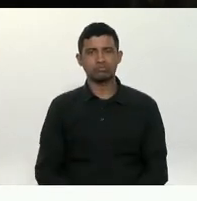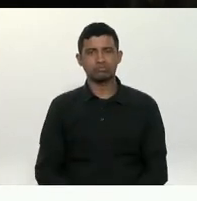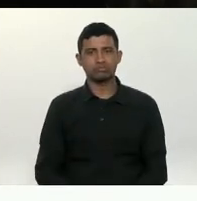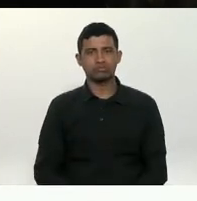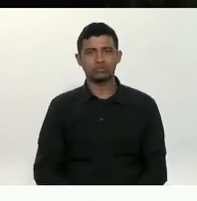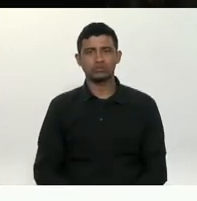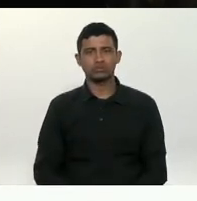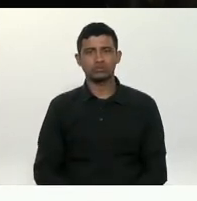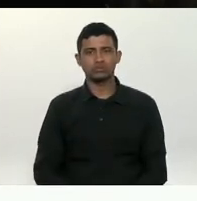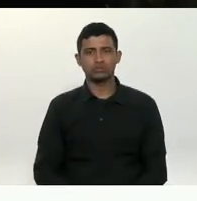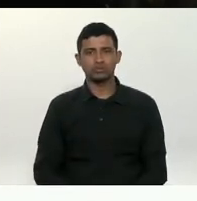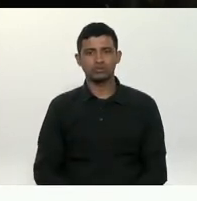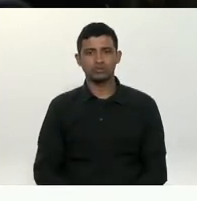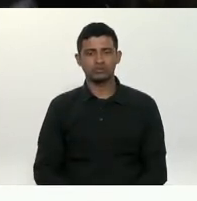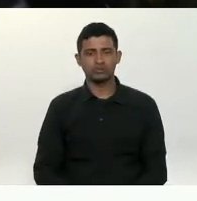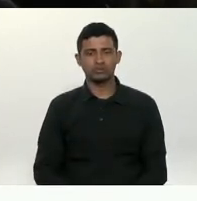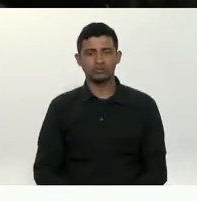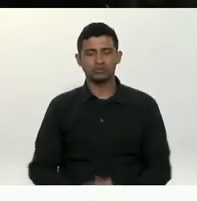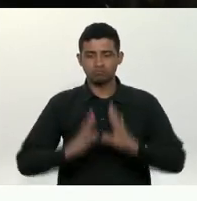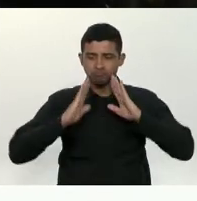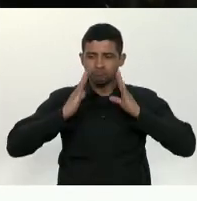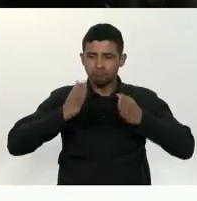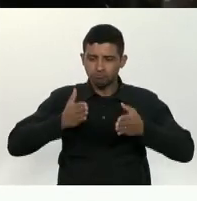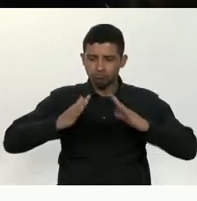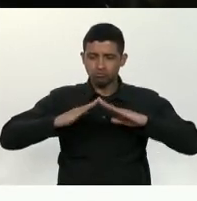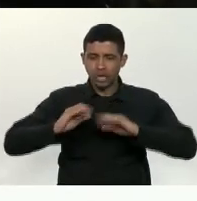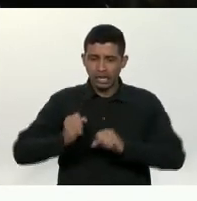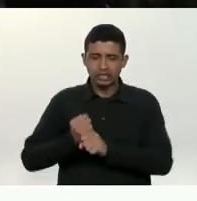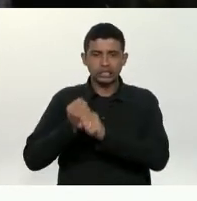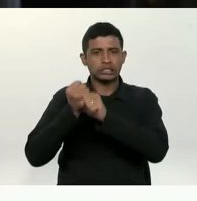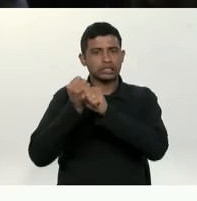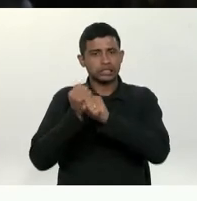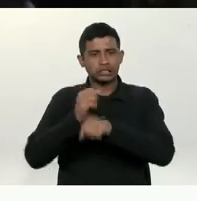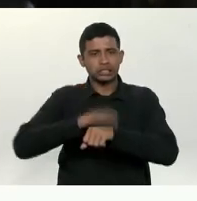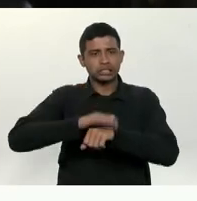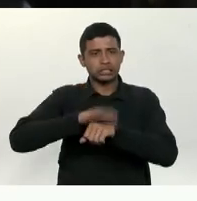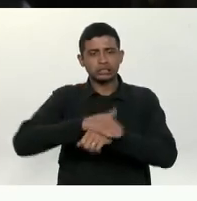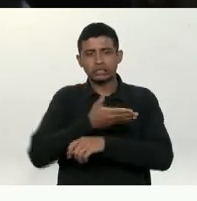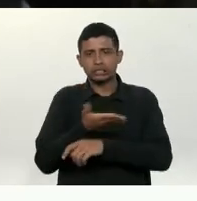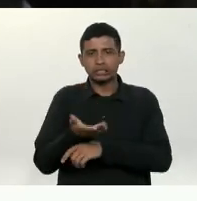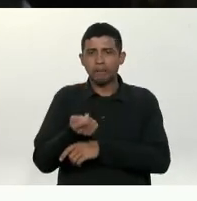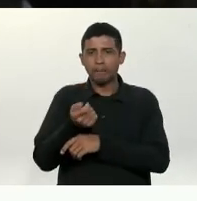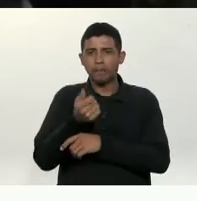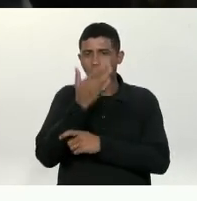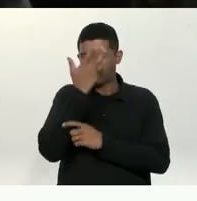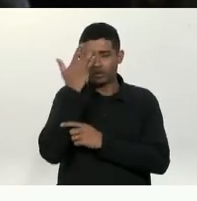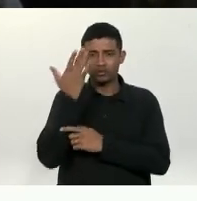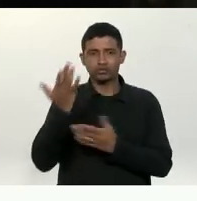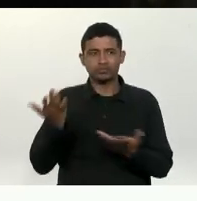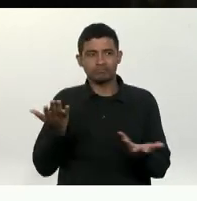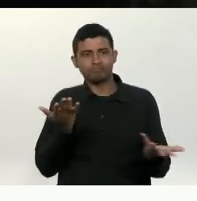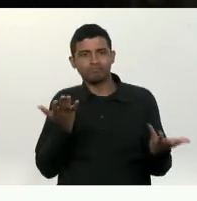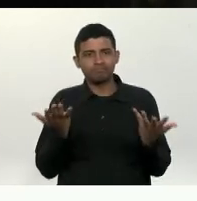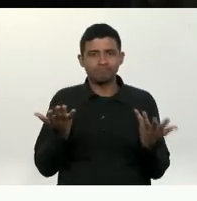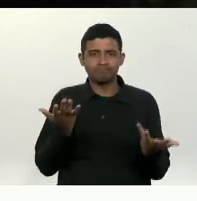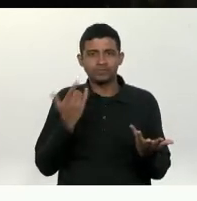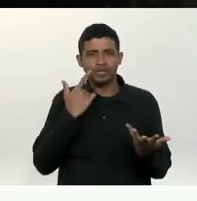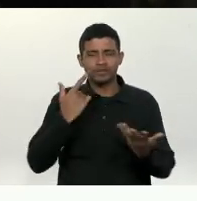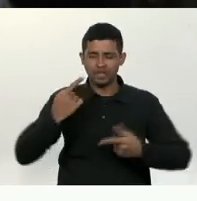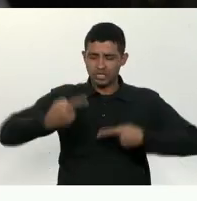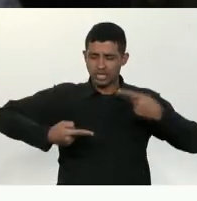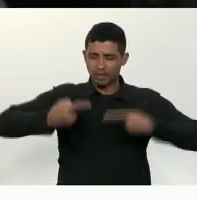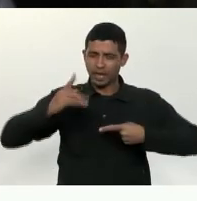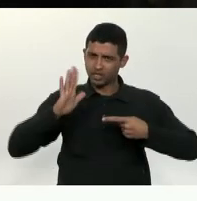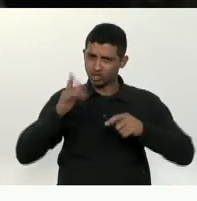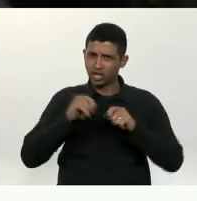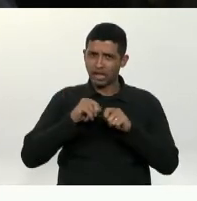concentrar a propriedade dos postos na mão de poucas pessoas. Cartelização. Então, esse debate já foi feito aqui. Eu estou